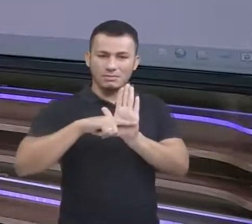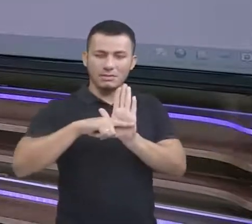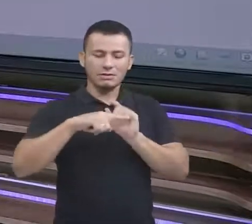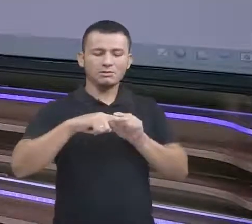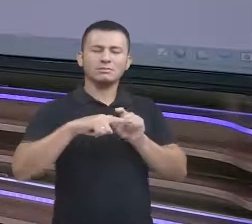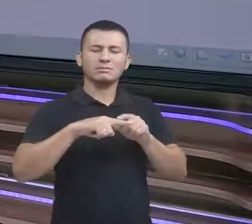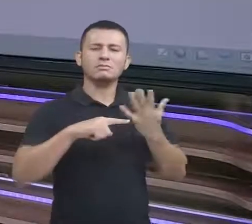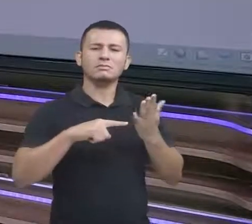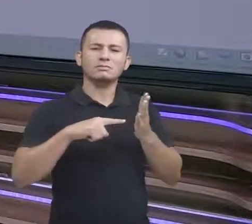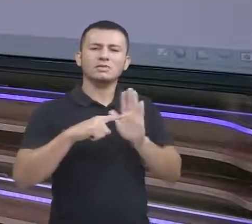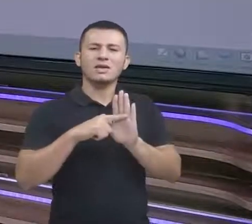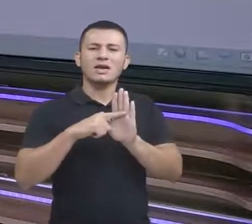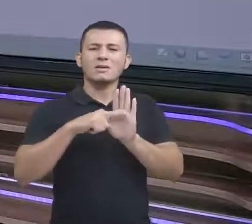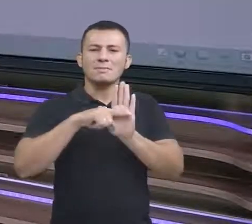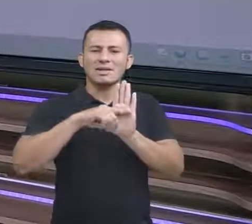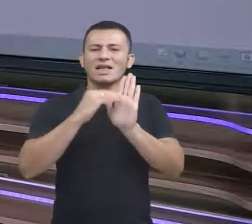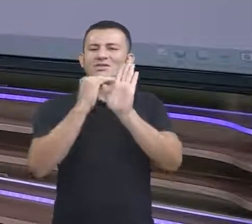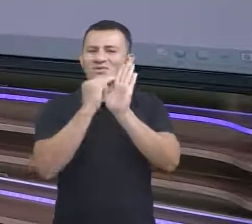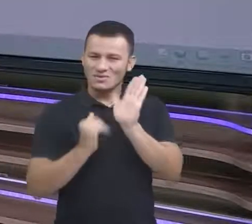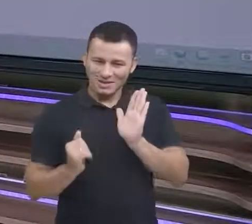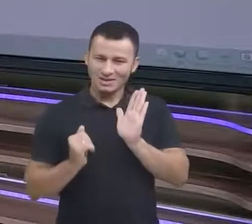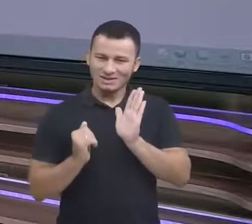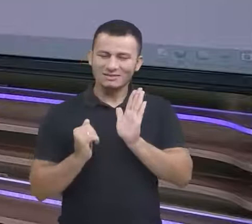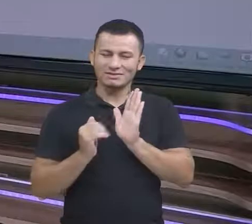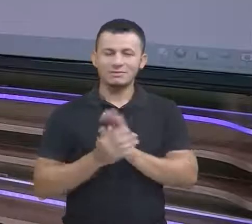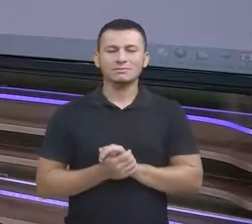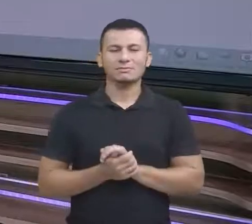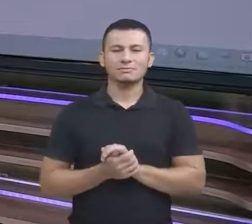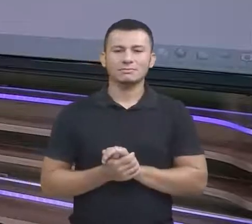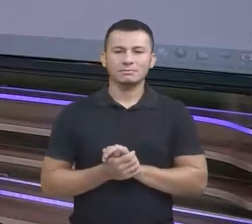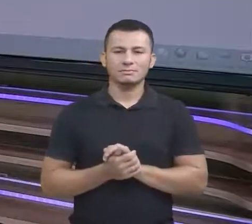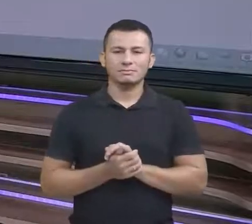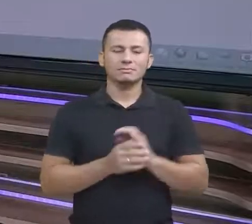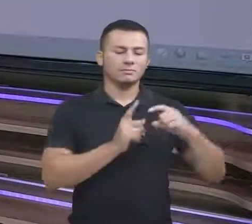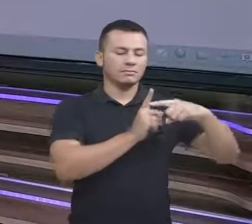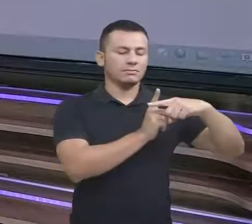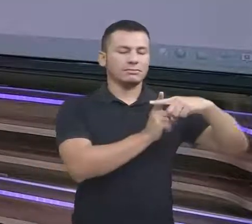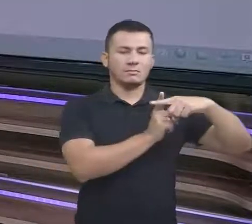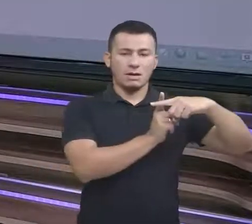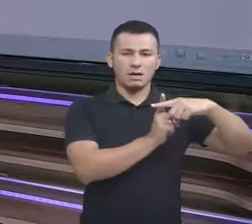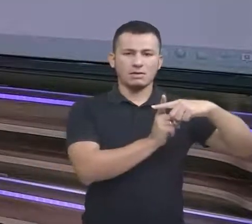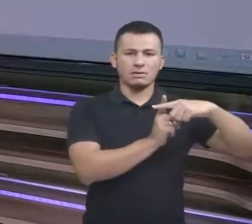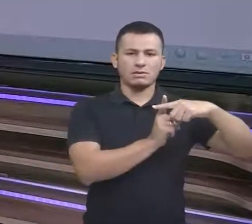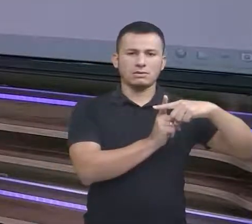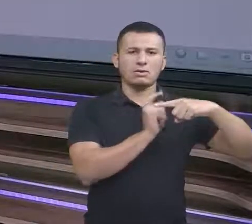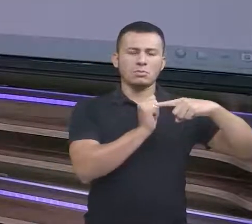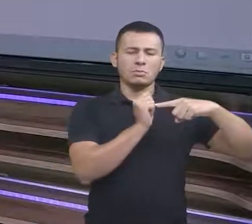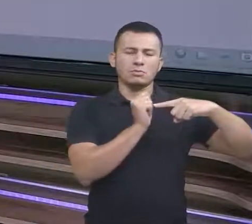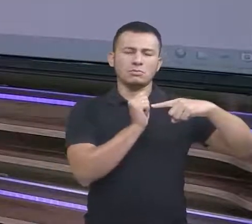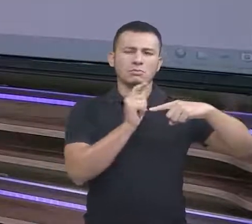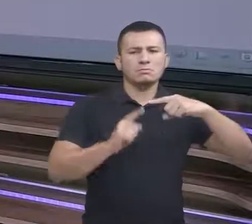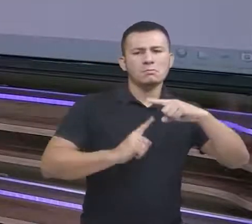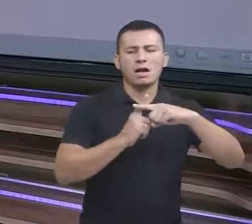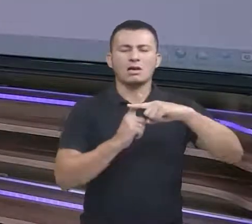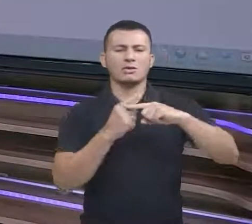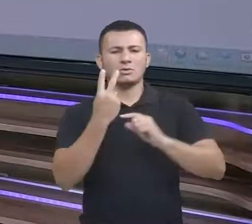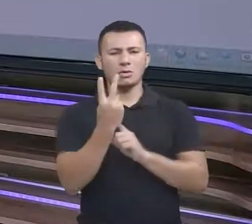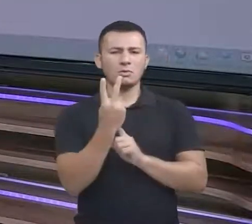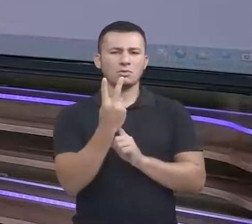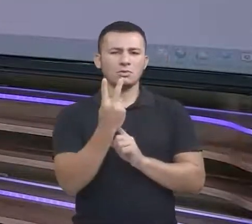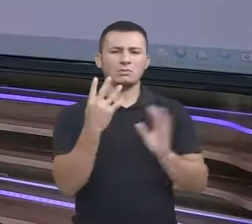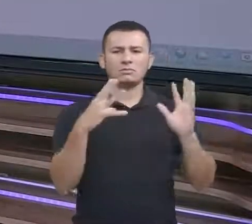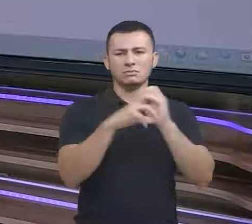é o tracinho a gente tira demais eu tenho três e põe umas dois eu fico